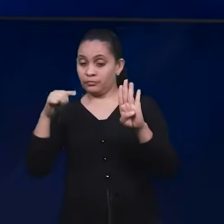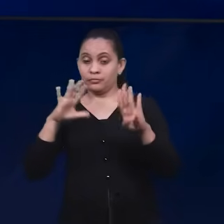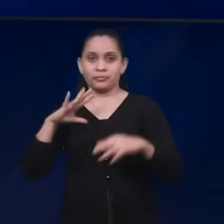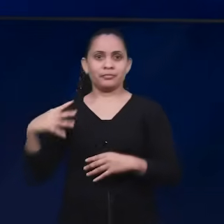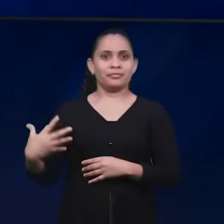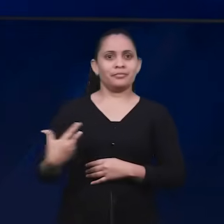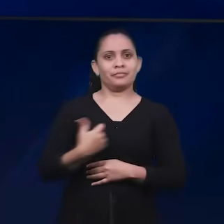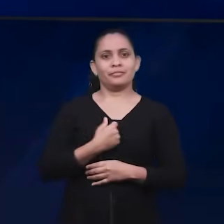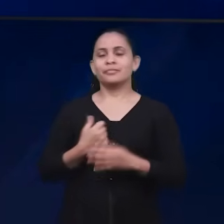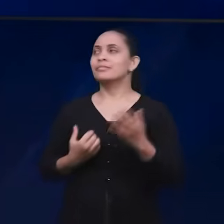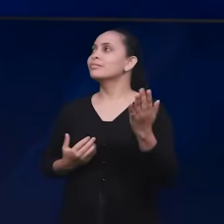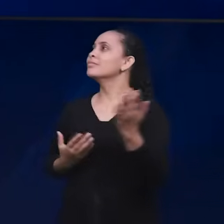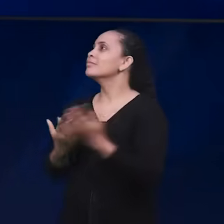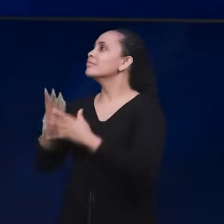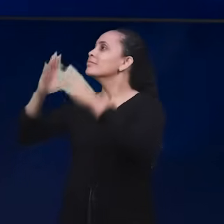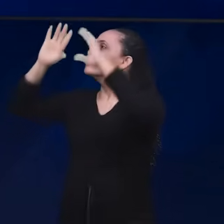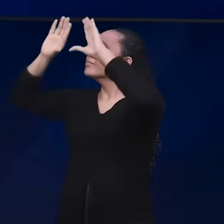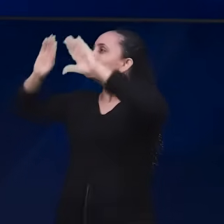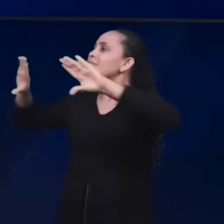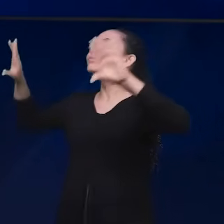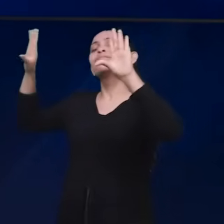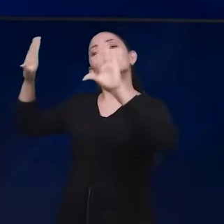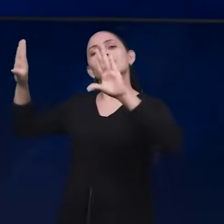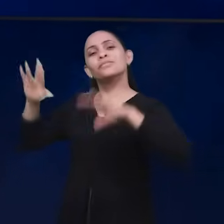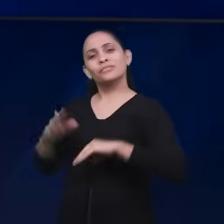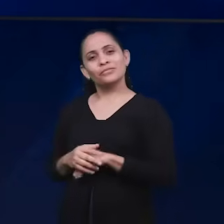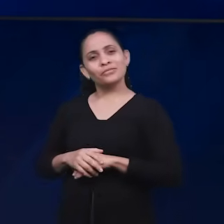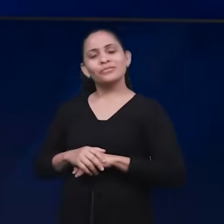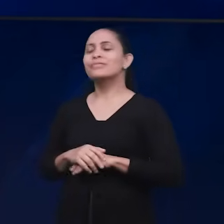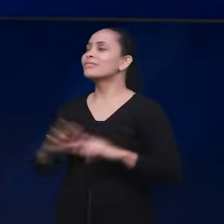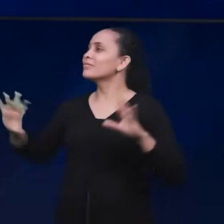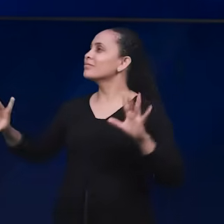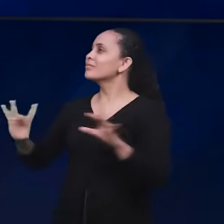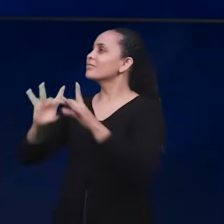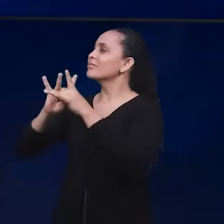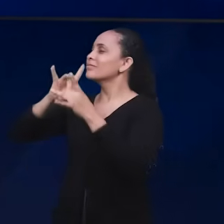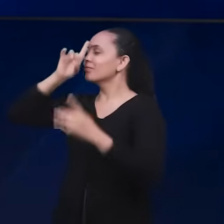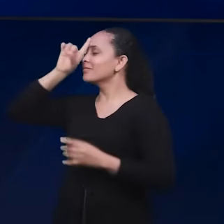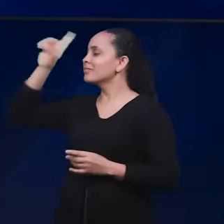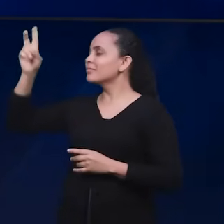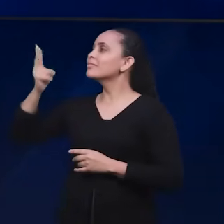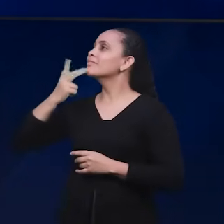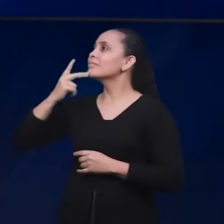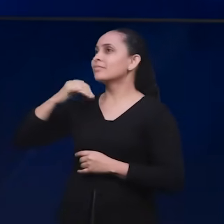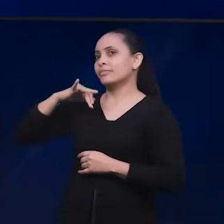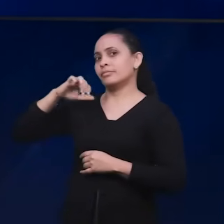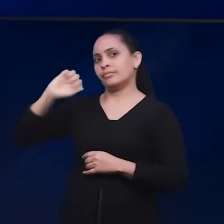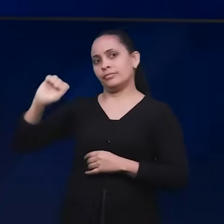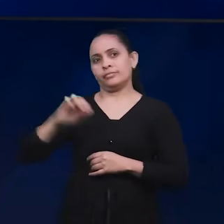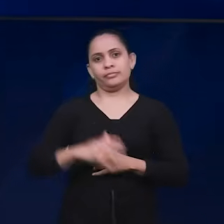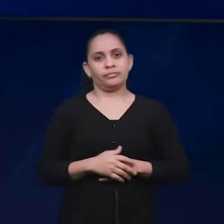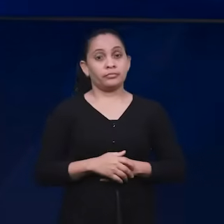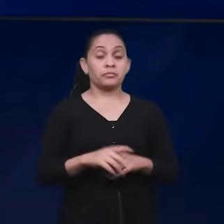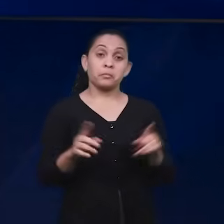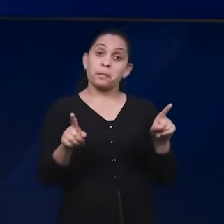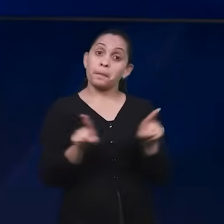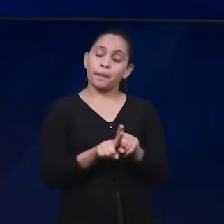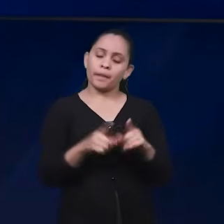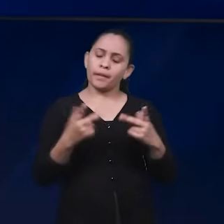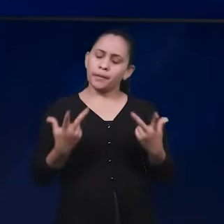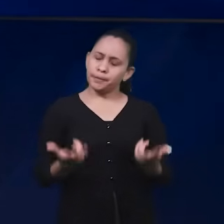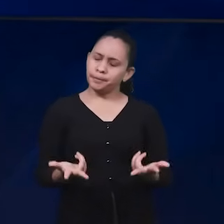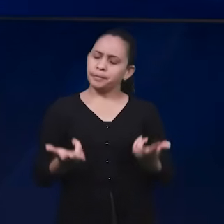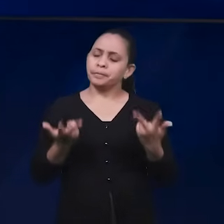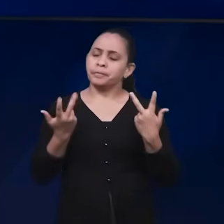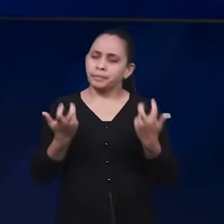a eternidade. Ele é a porta que nos dá acesso a Deus. Mas aqui observem